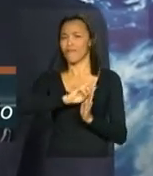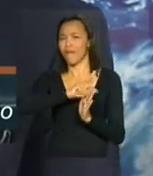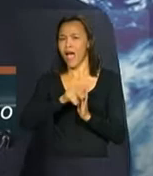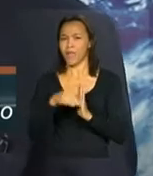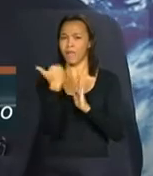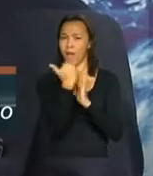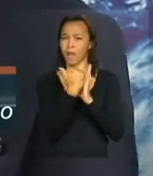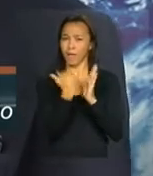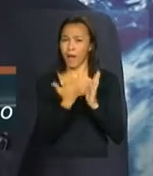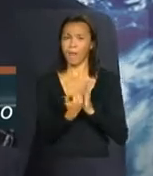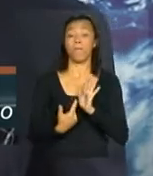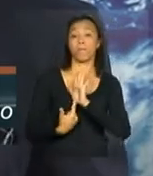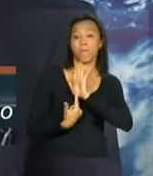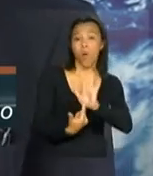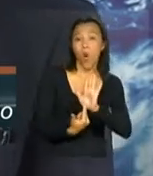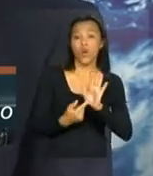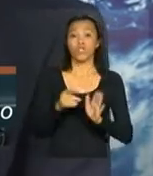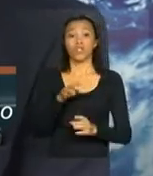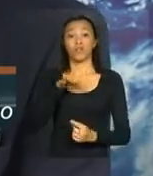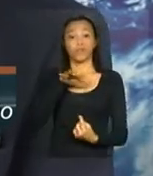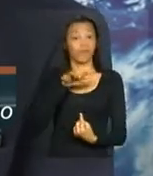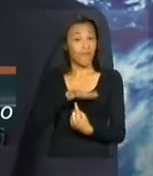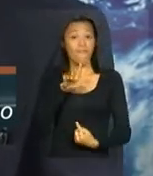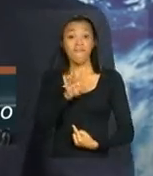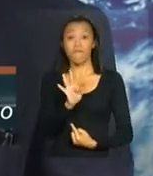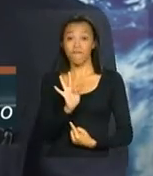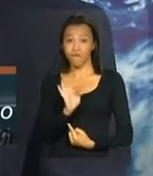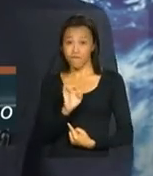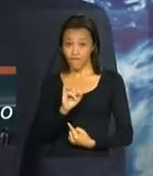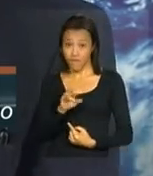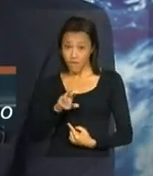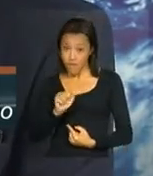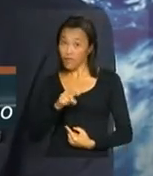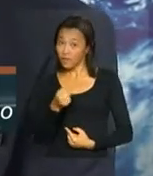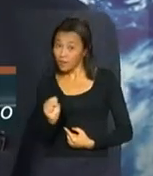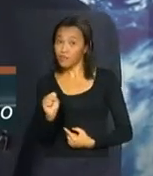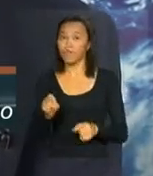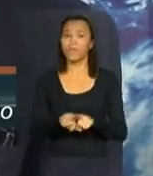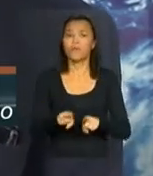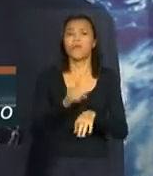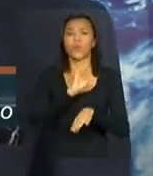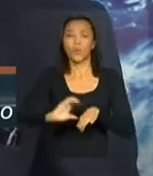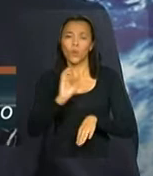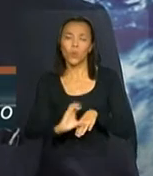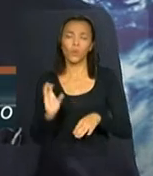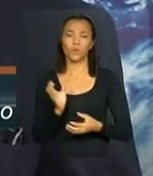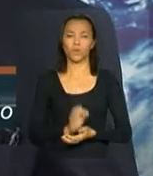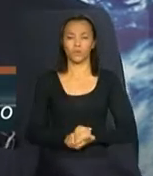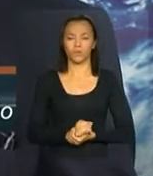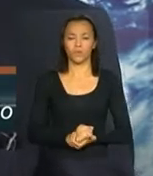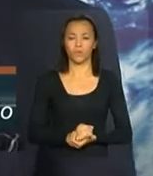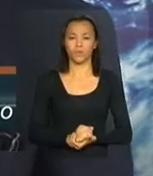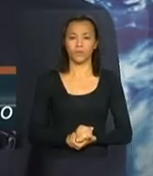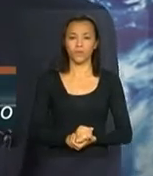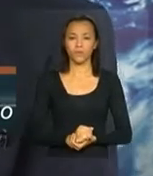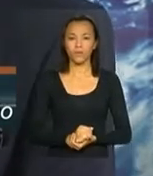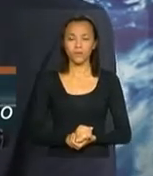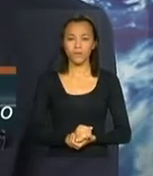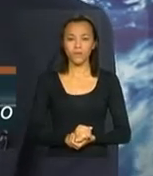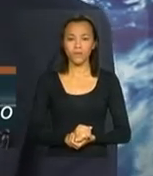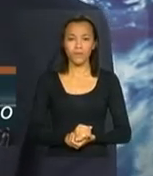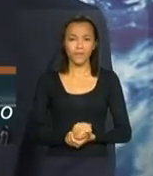do tipo Exposições nas feiras cursos e